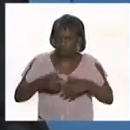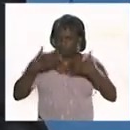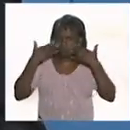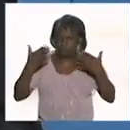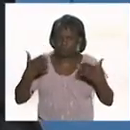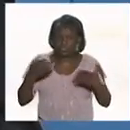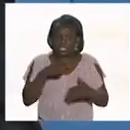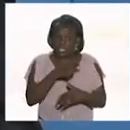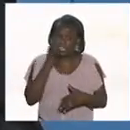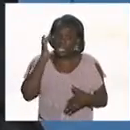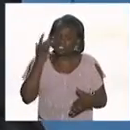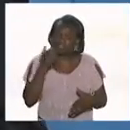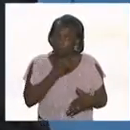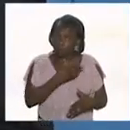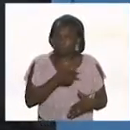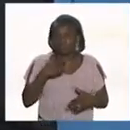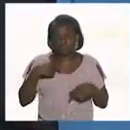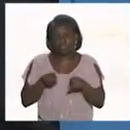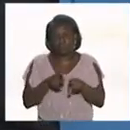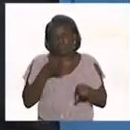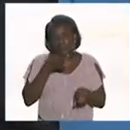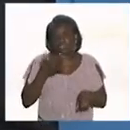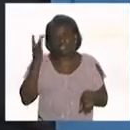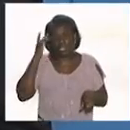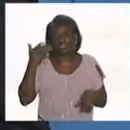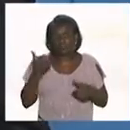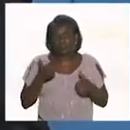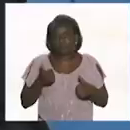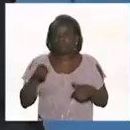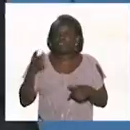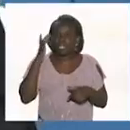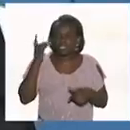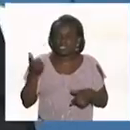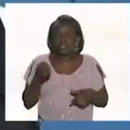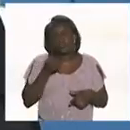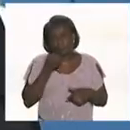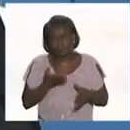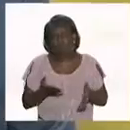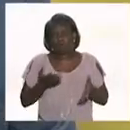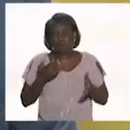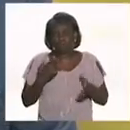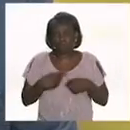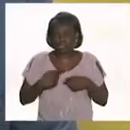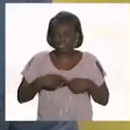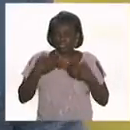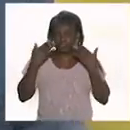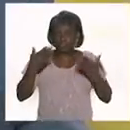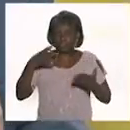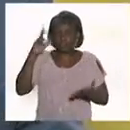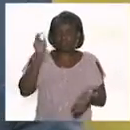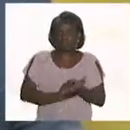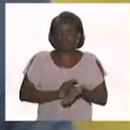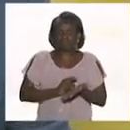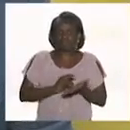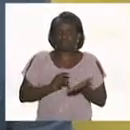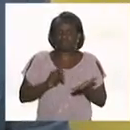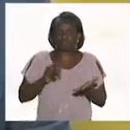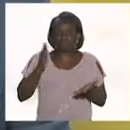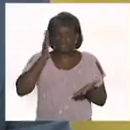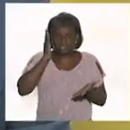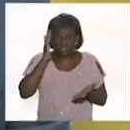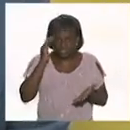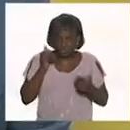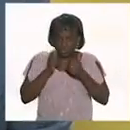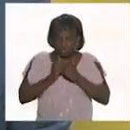clássico? O deputado Anderson Nogueira disse que é. Eu também tenho a opinião que também é. E a do senhor? Acho que é bom, acho que marca, né?